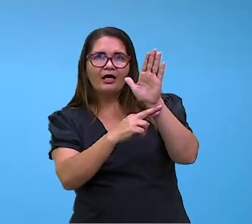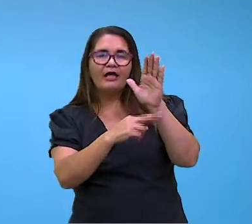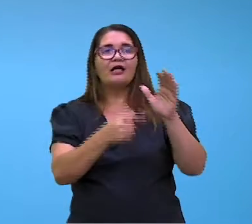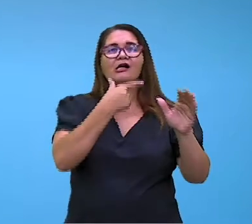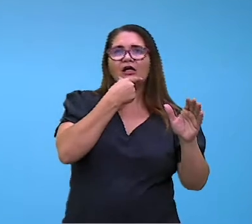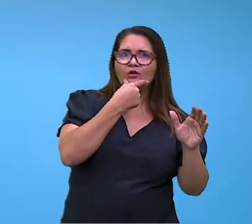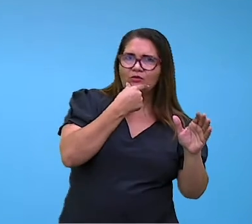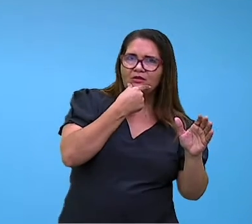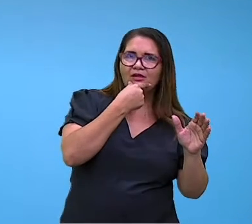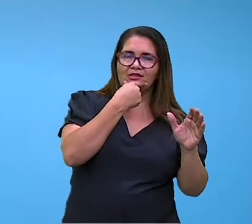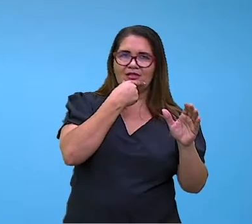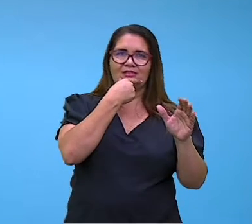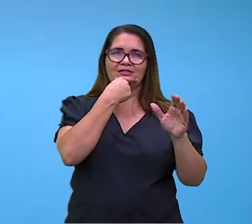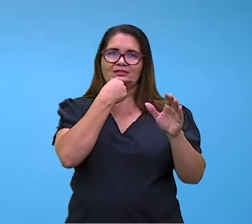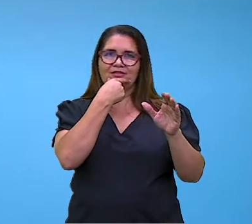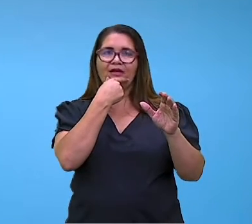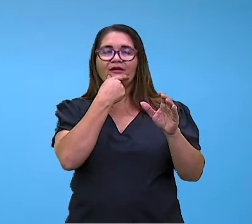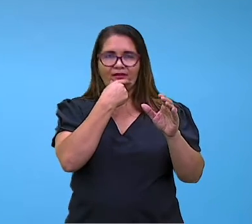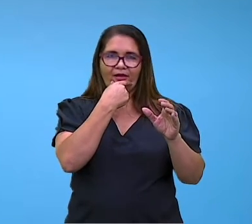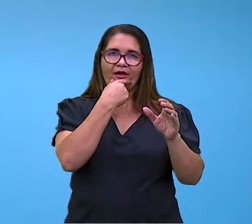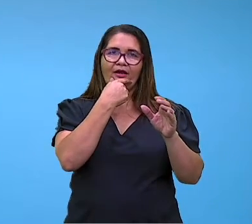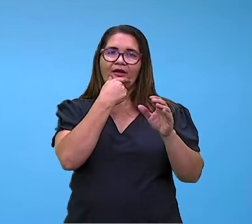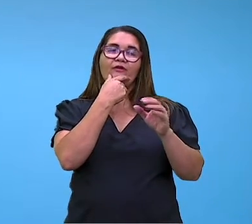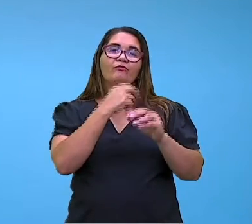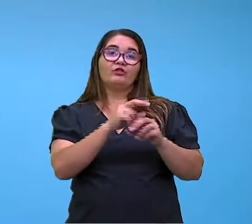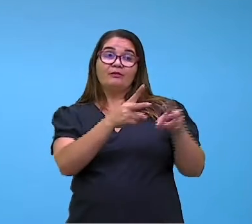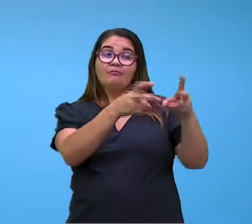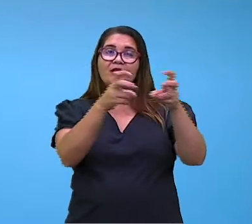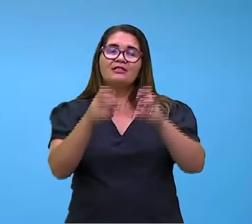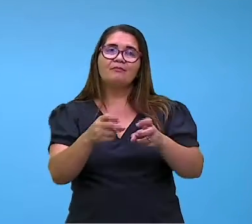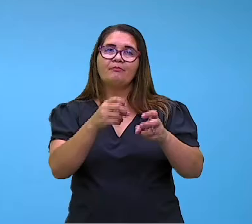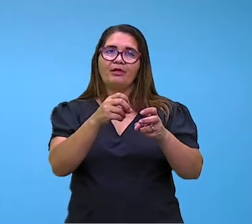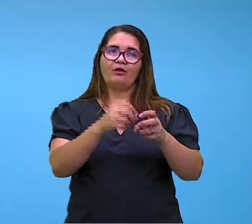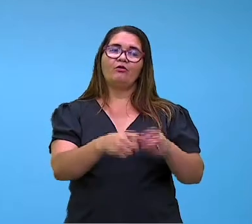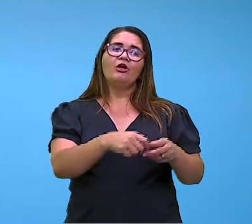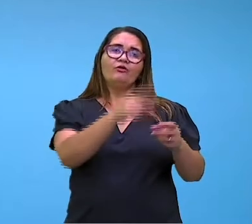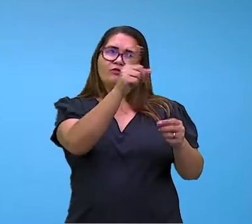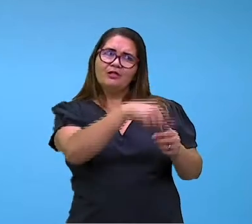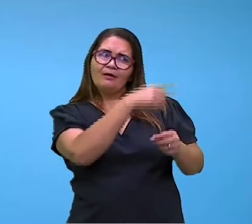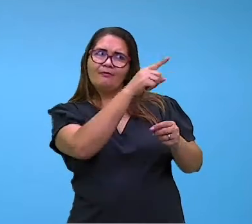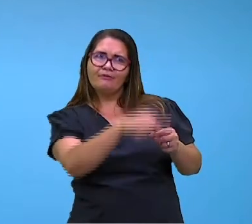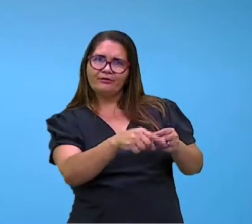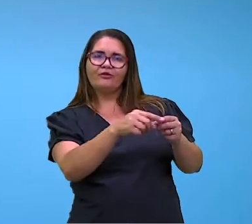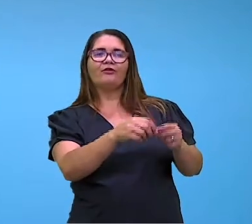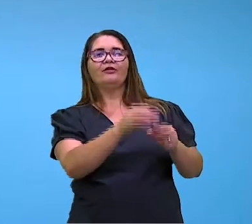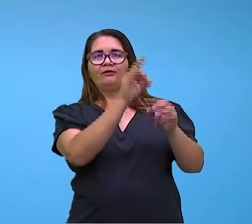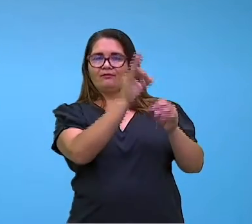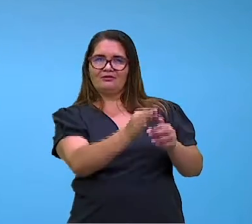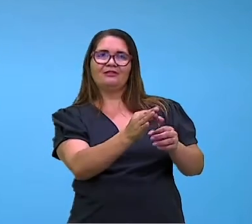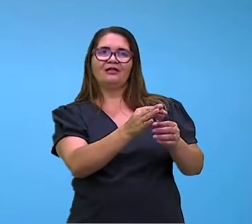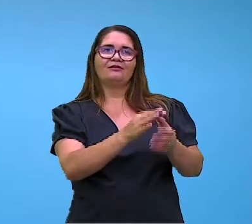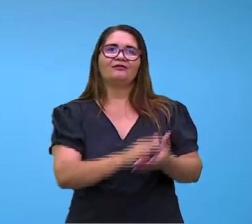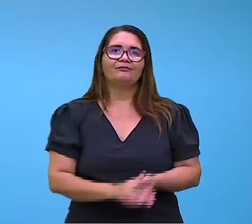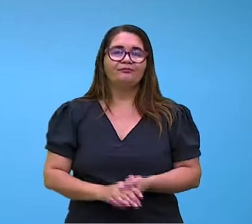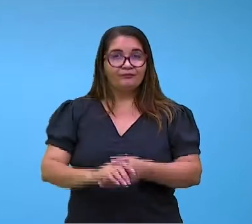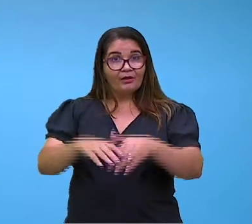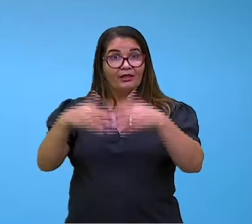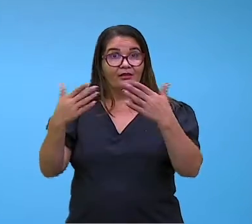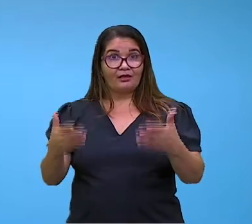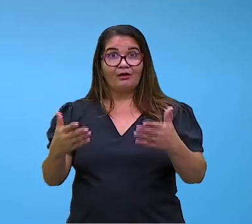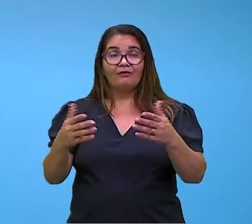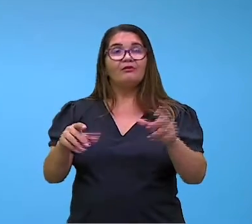um xizinho na sua atividade. Vamos à próxima. The word realize, né? Da